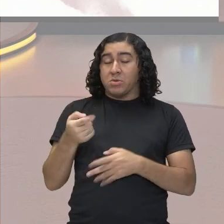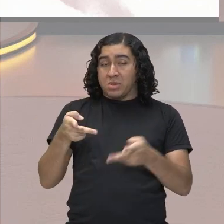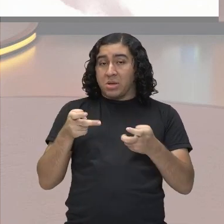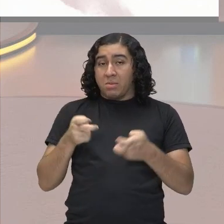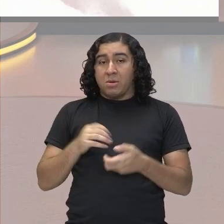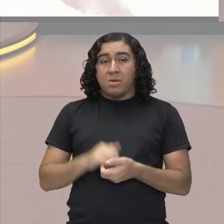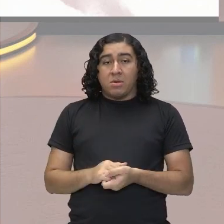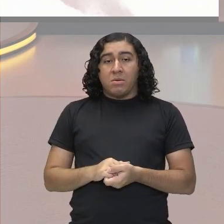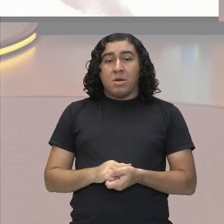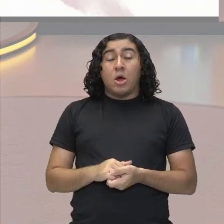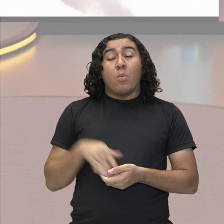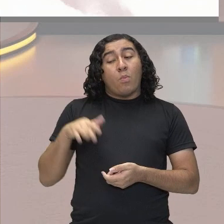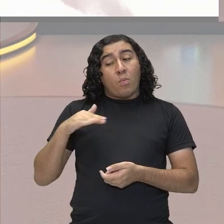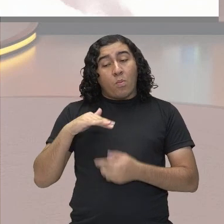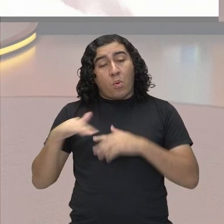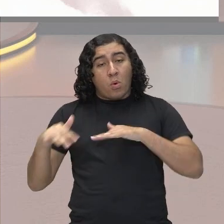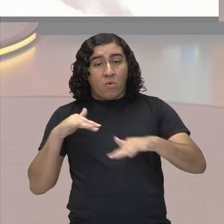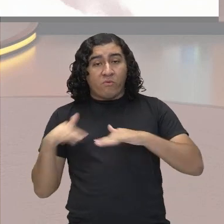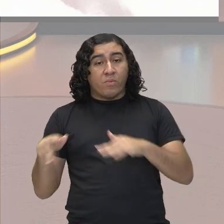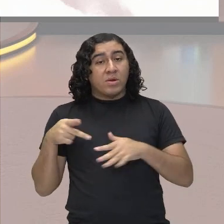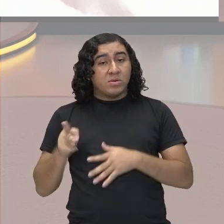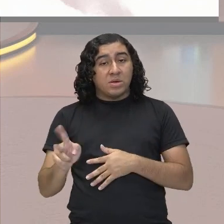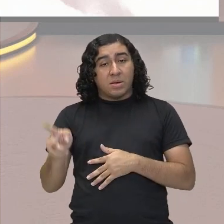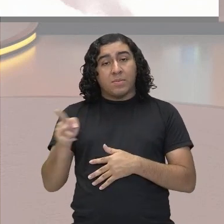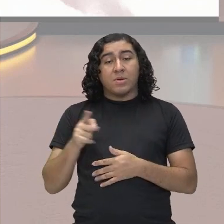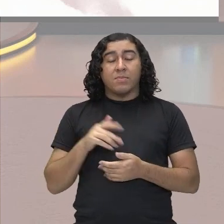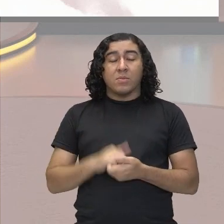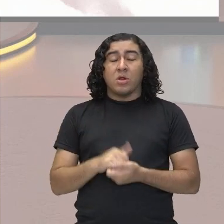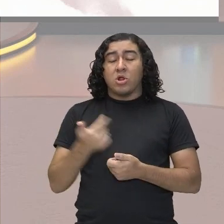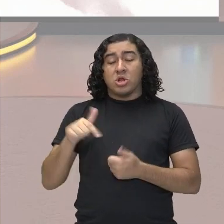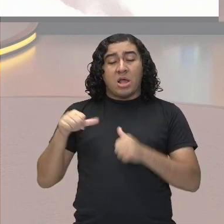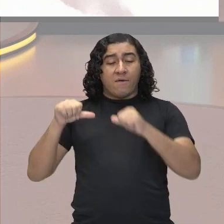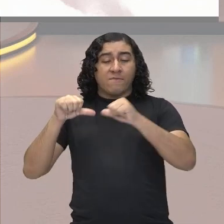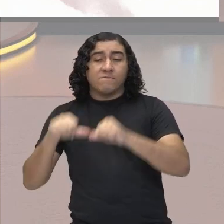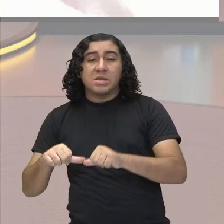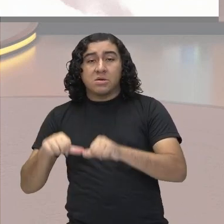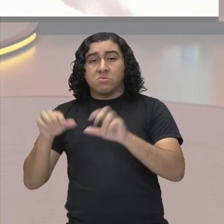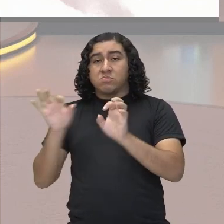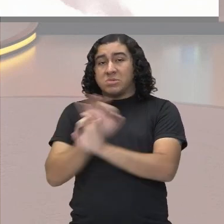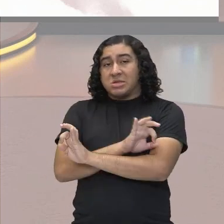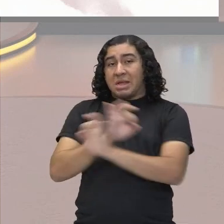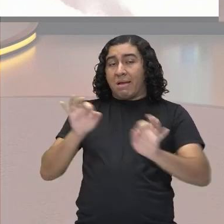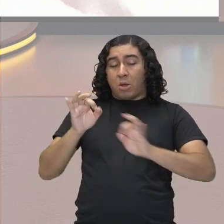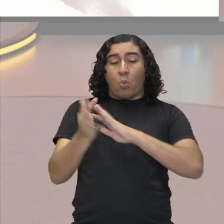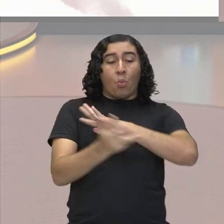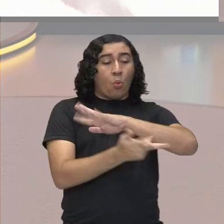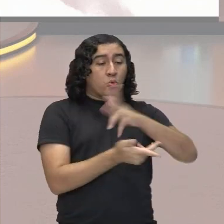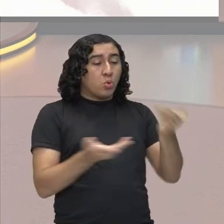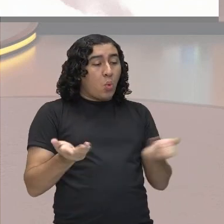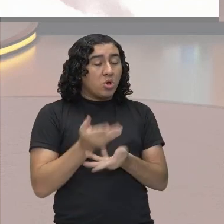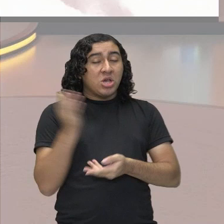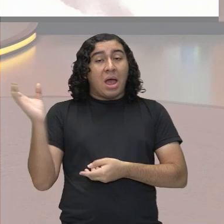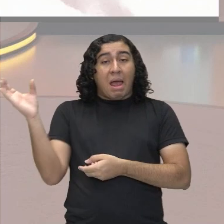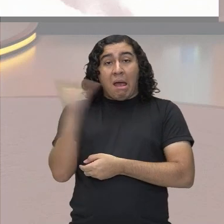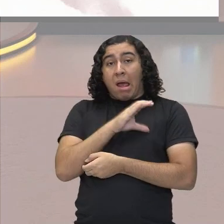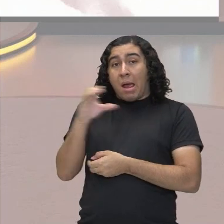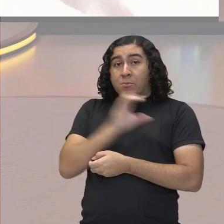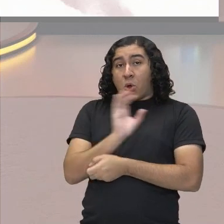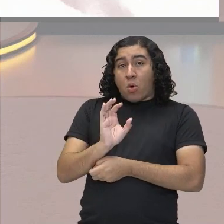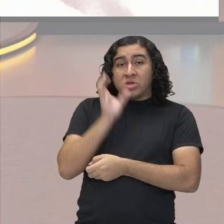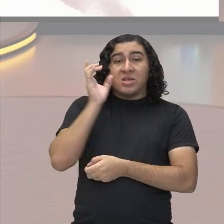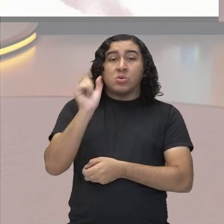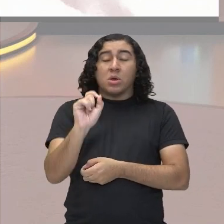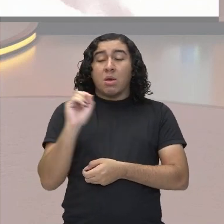parado, tá? Não está parado. O mundo hoje ele é muito rápido. As coisas acontecem